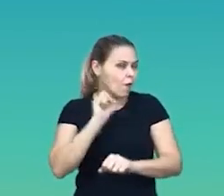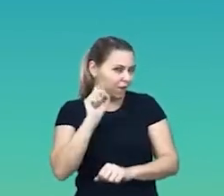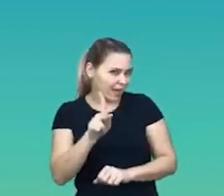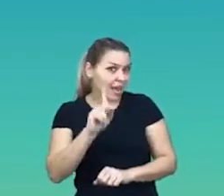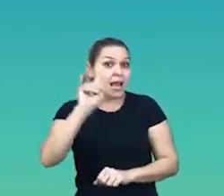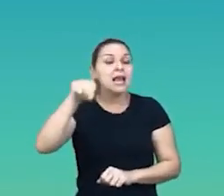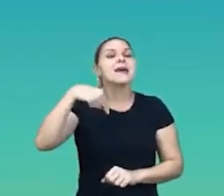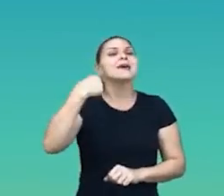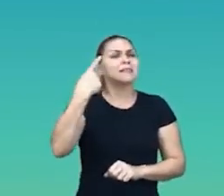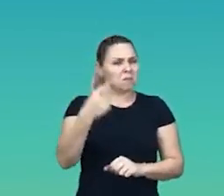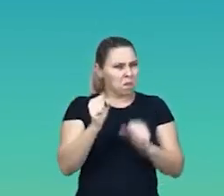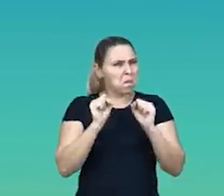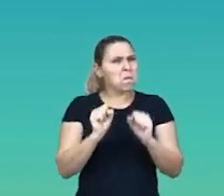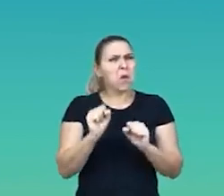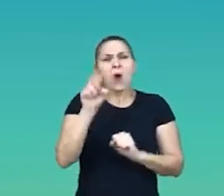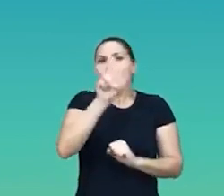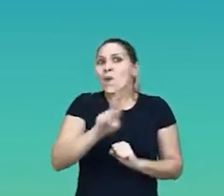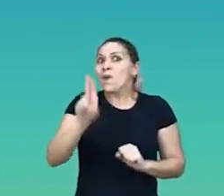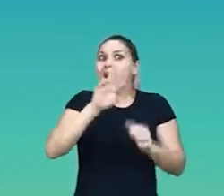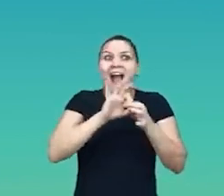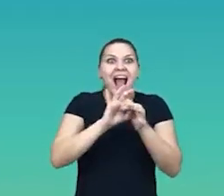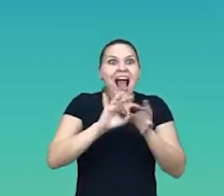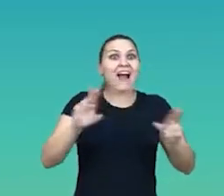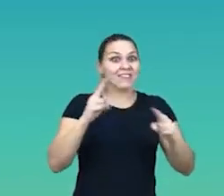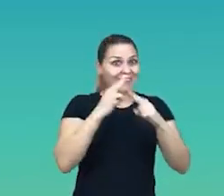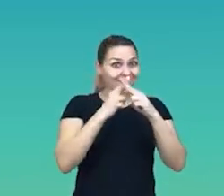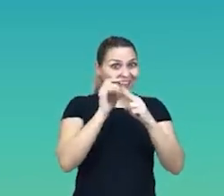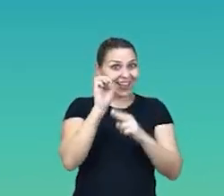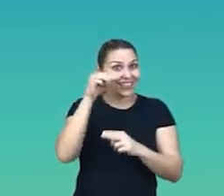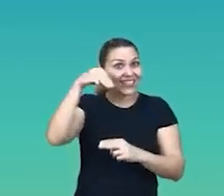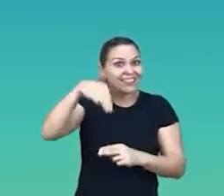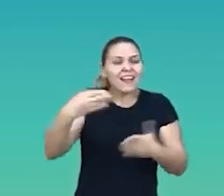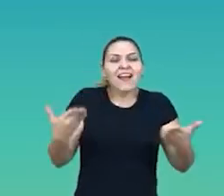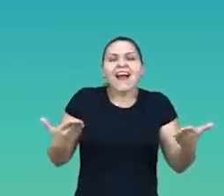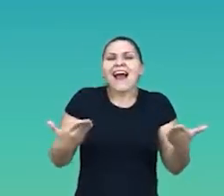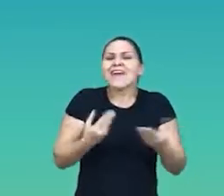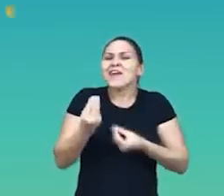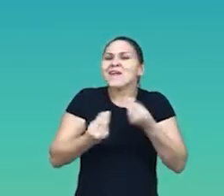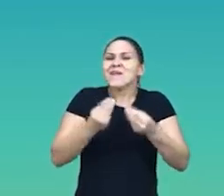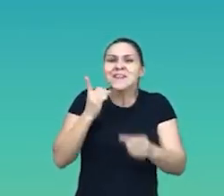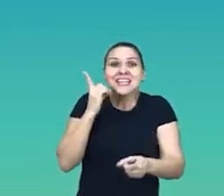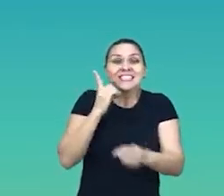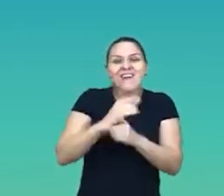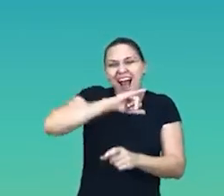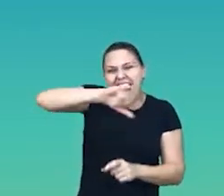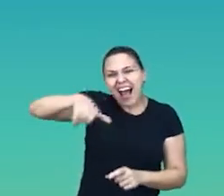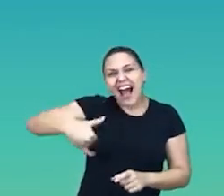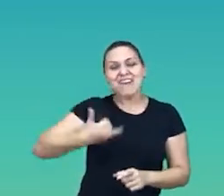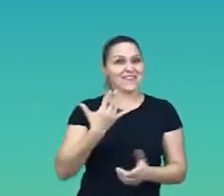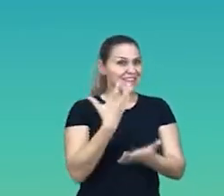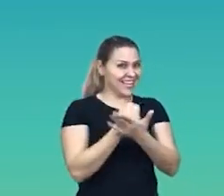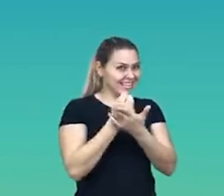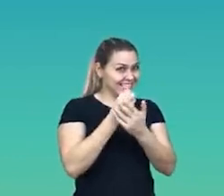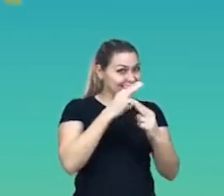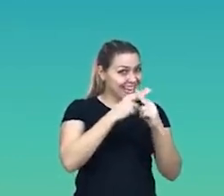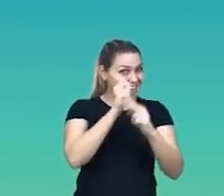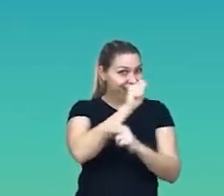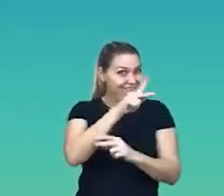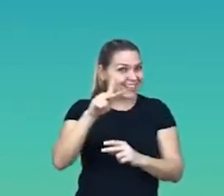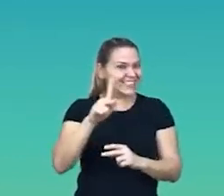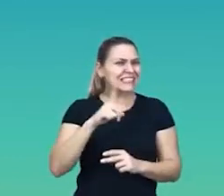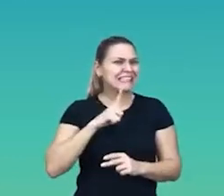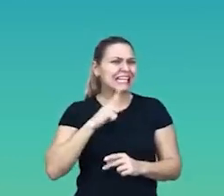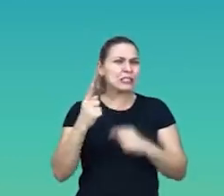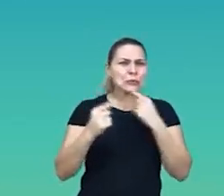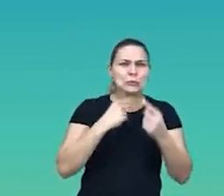a central telefônica 111 da Caixa funciona de segunda a domingo, das 7 às 22 horas. Além disso, o